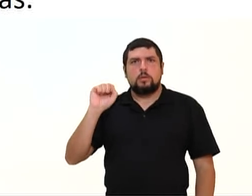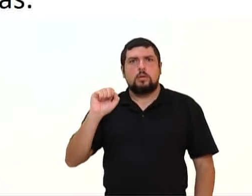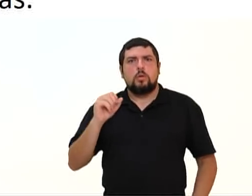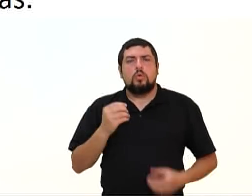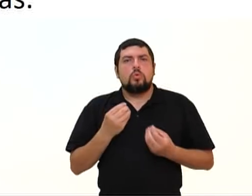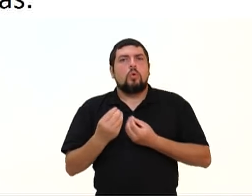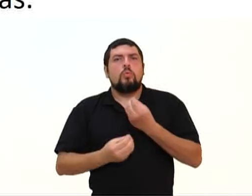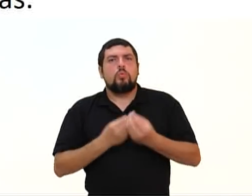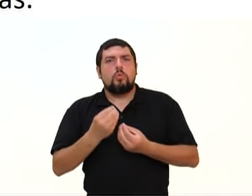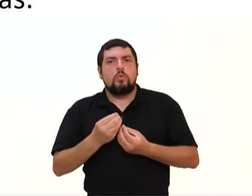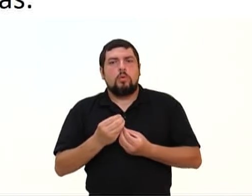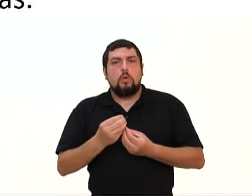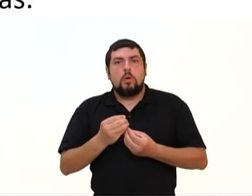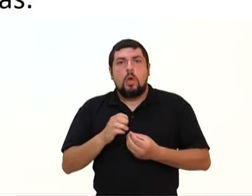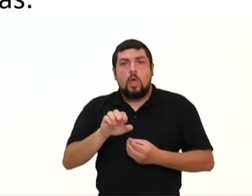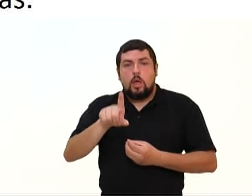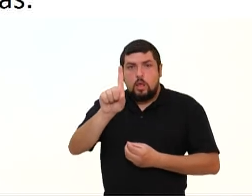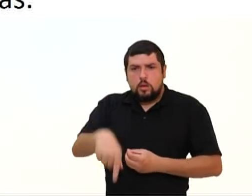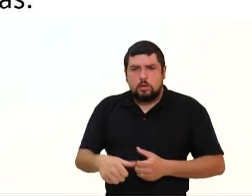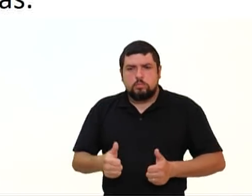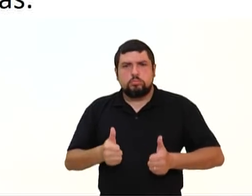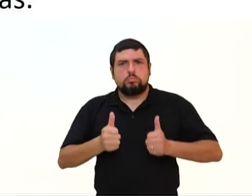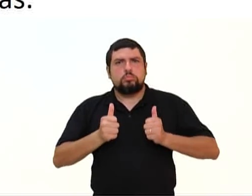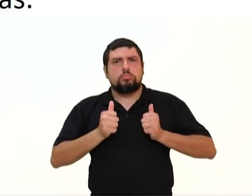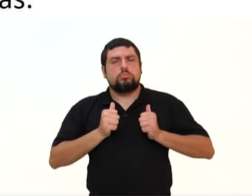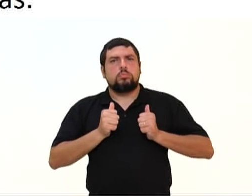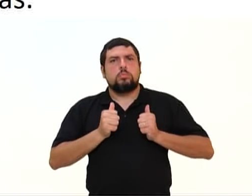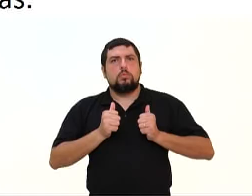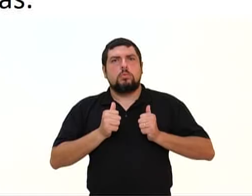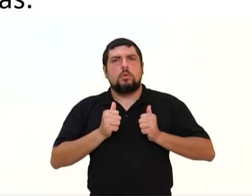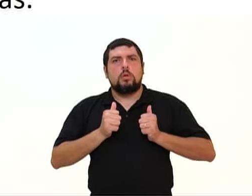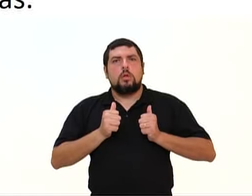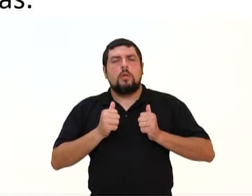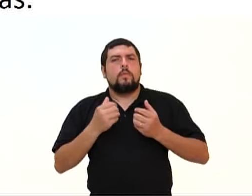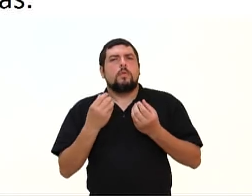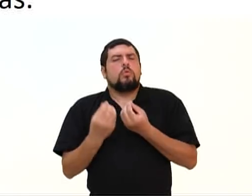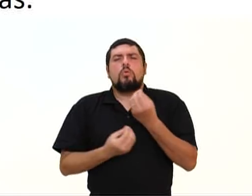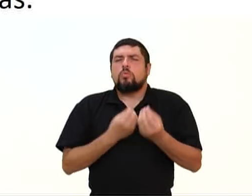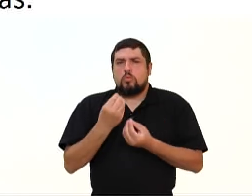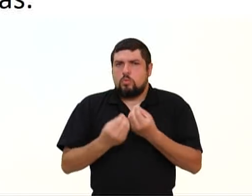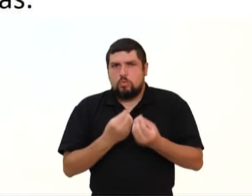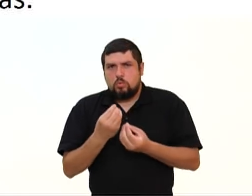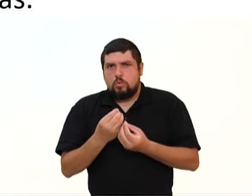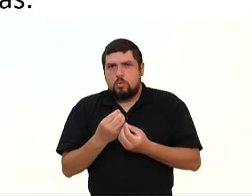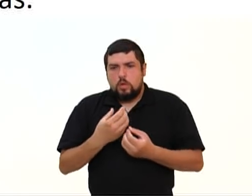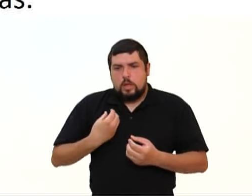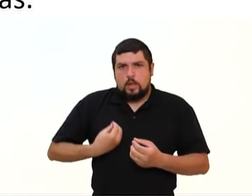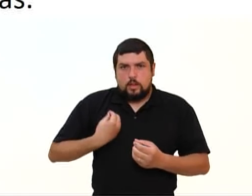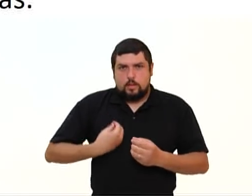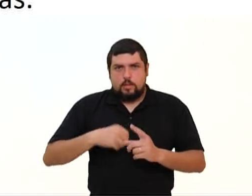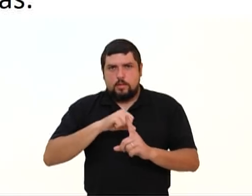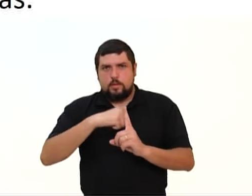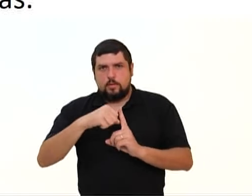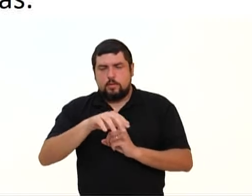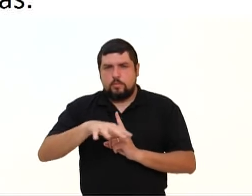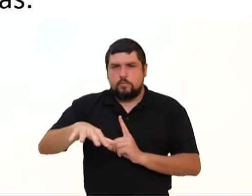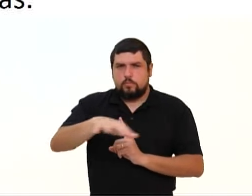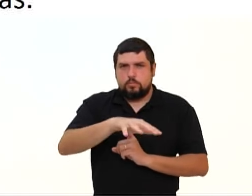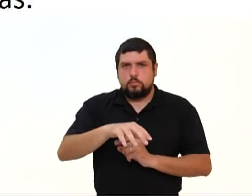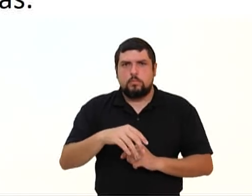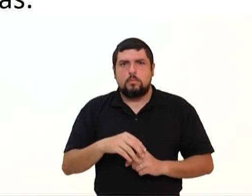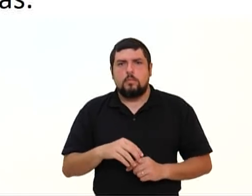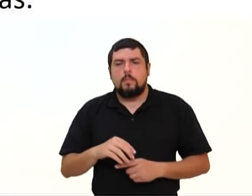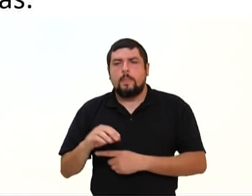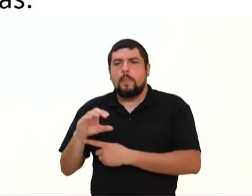importante é a não ação. Isso influenciou a vida comunitária. Enquanto Confúcio desejava educar o homem por